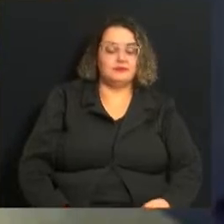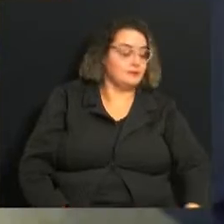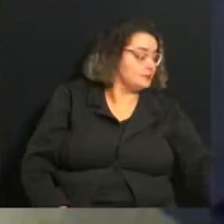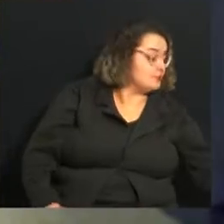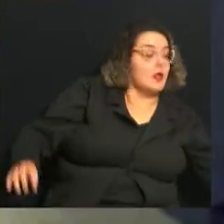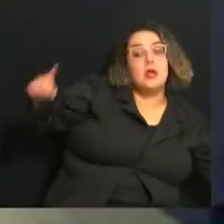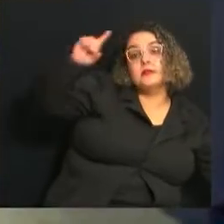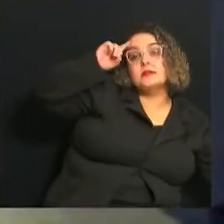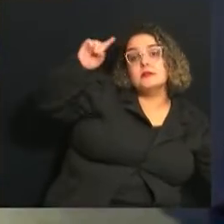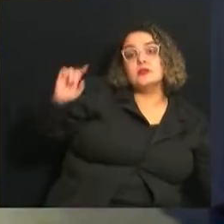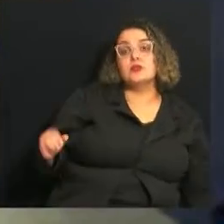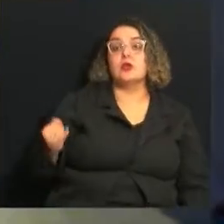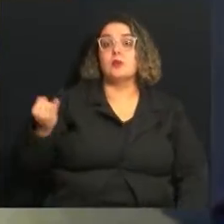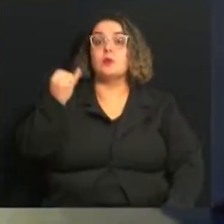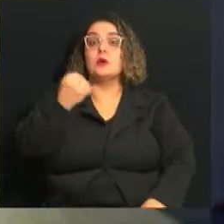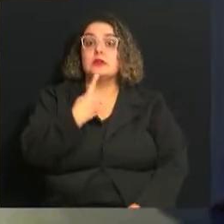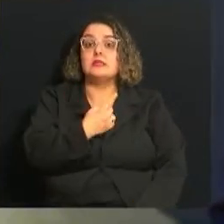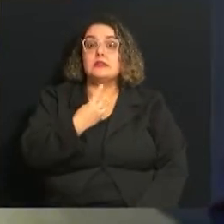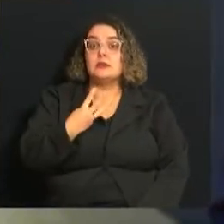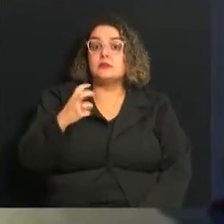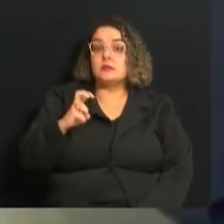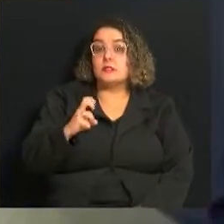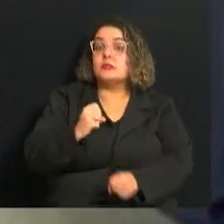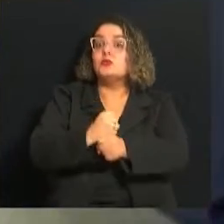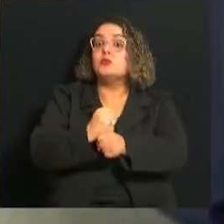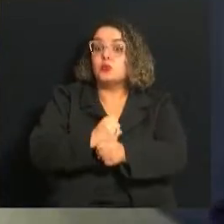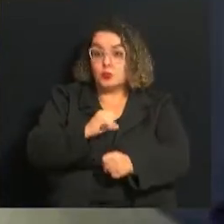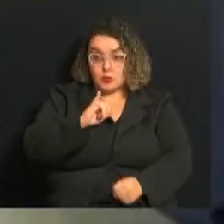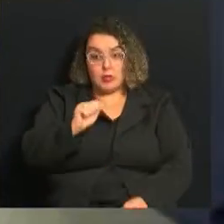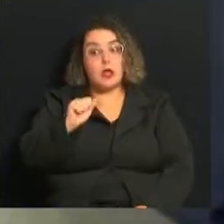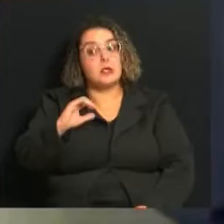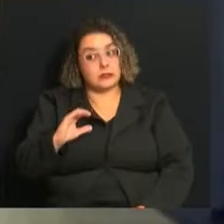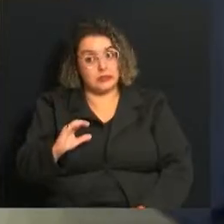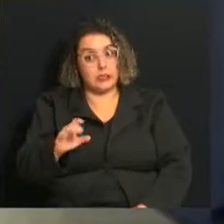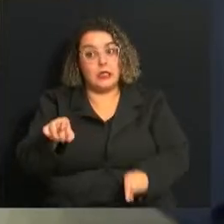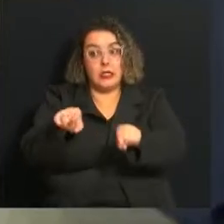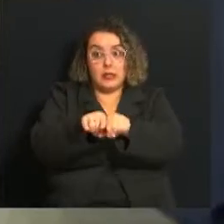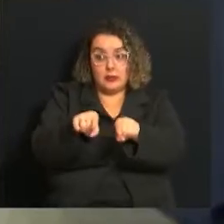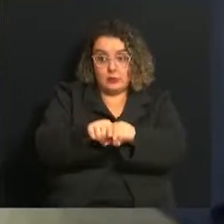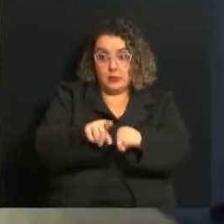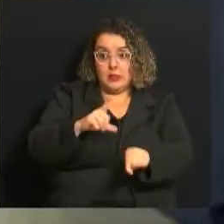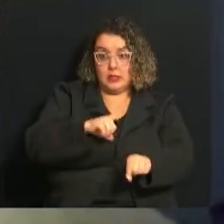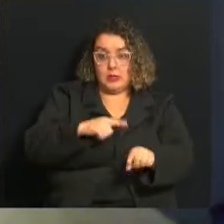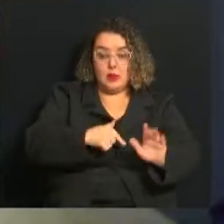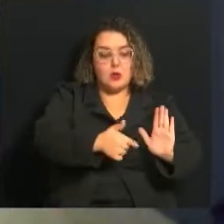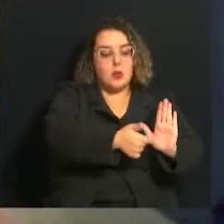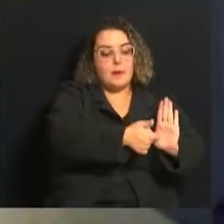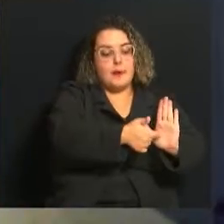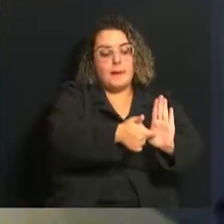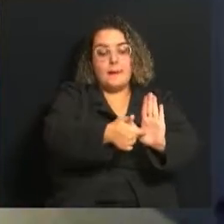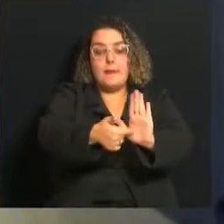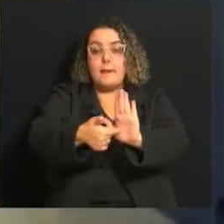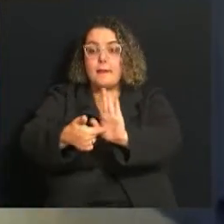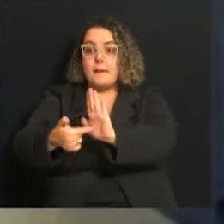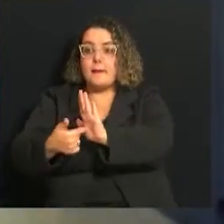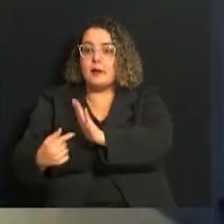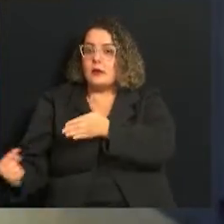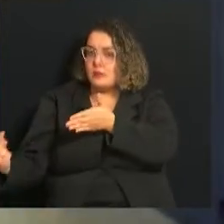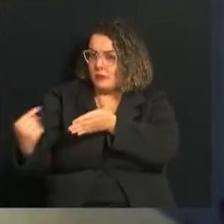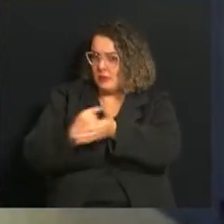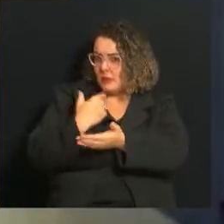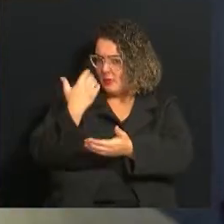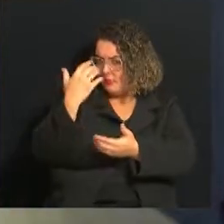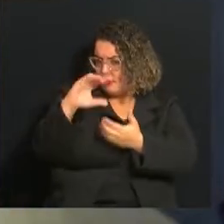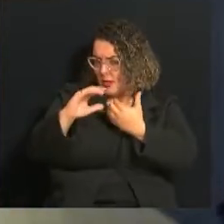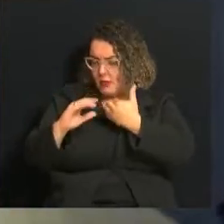importante, 135 anos do IAC, e tem inclusive uma exposição aqui. Você me perguntou de lançamentos,